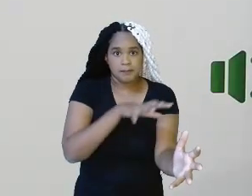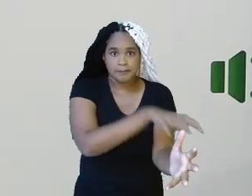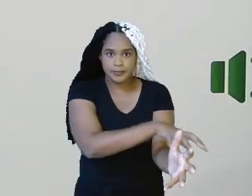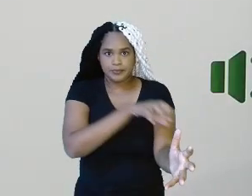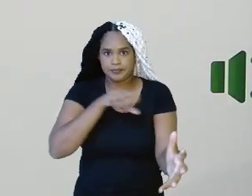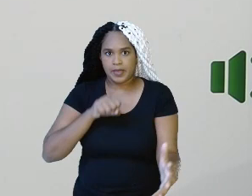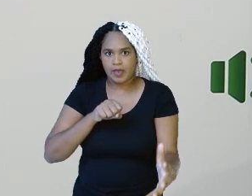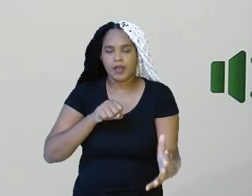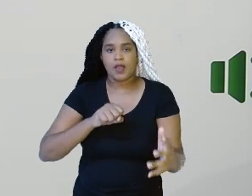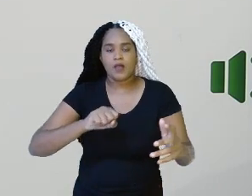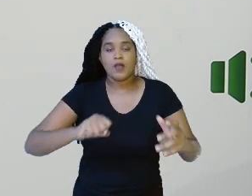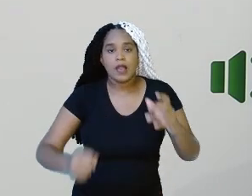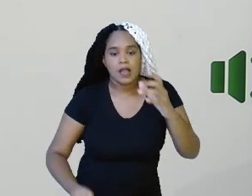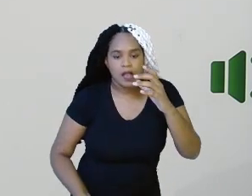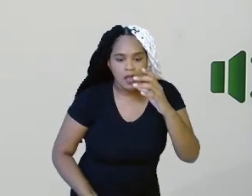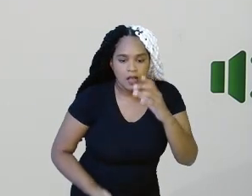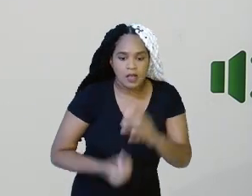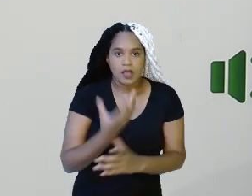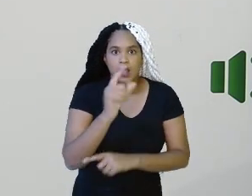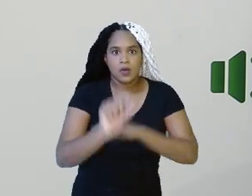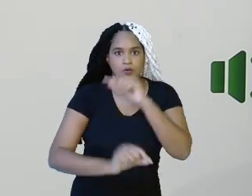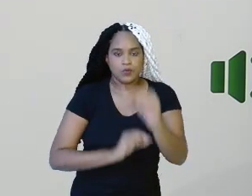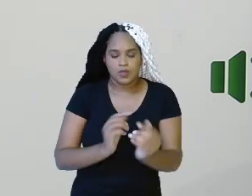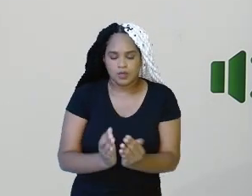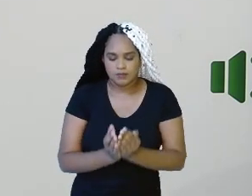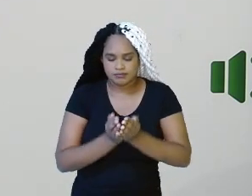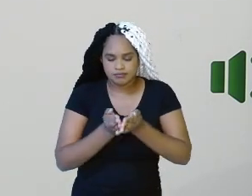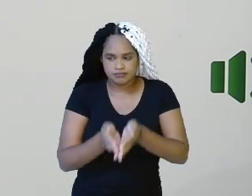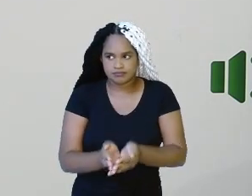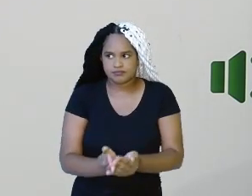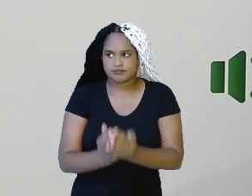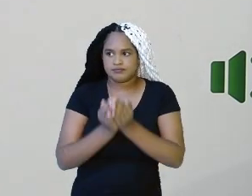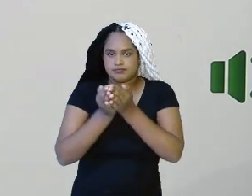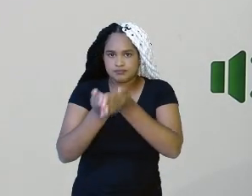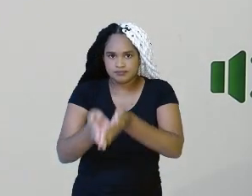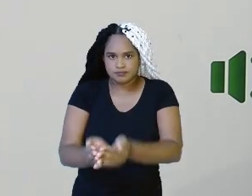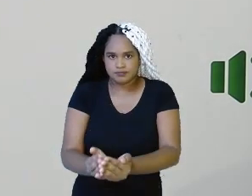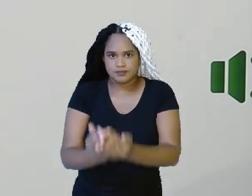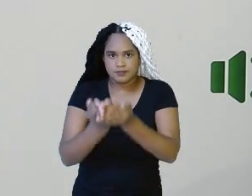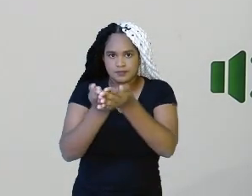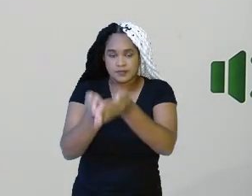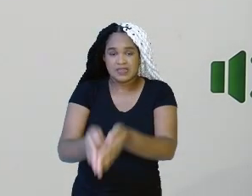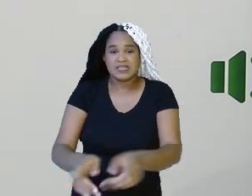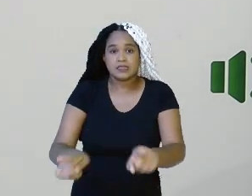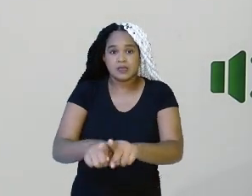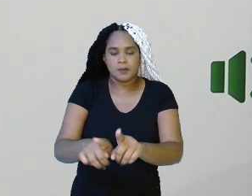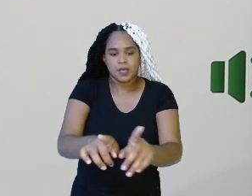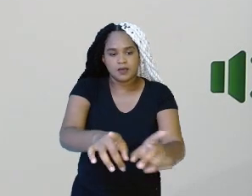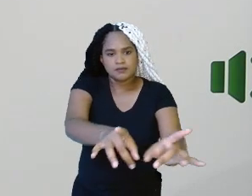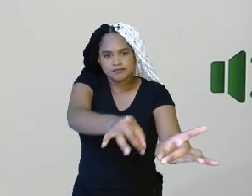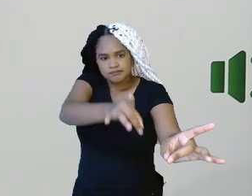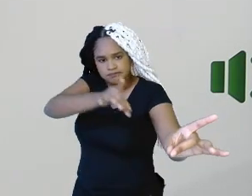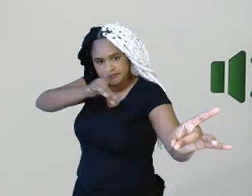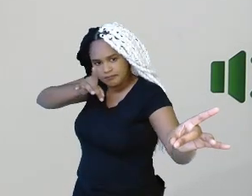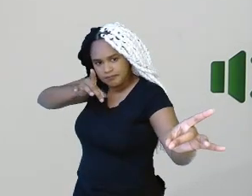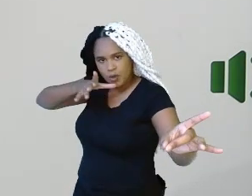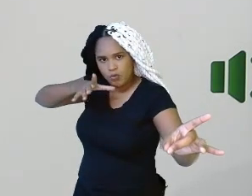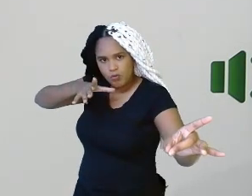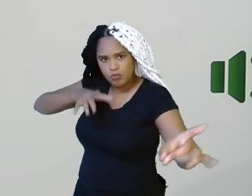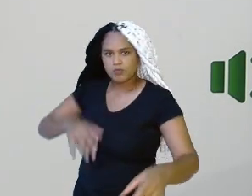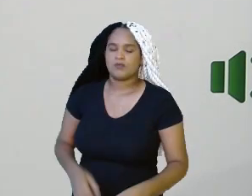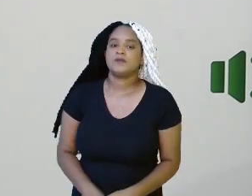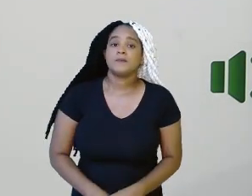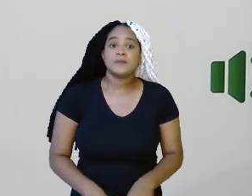coivara, eles construíam canoas, como fala aqui, ó, arcos e flechas. E